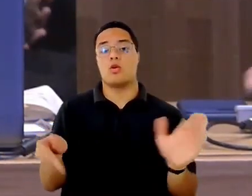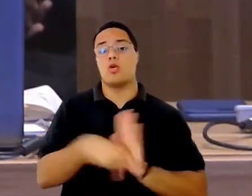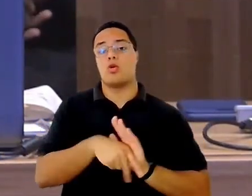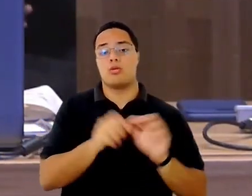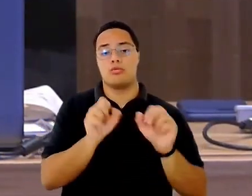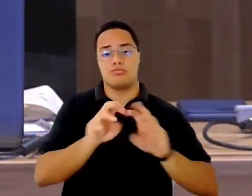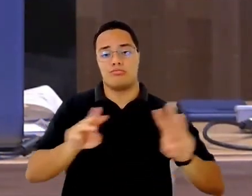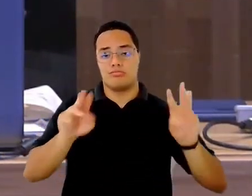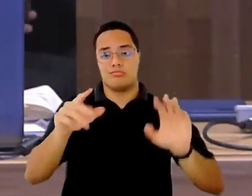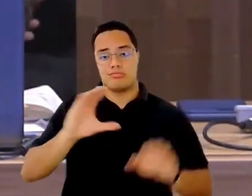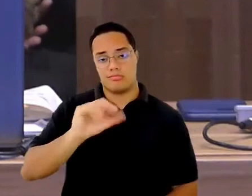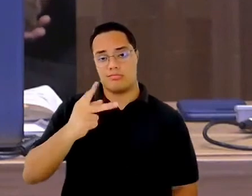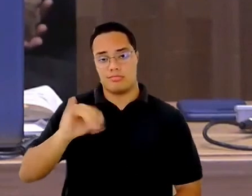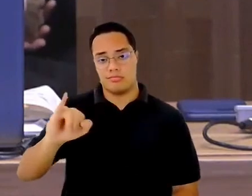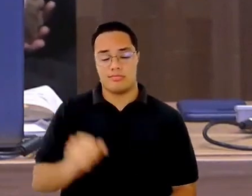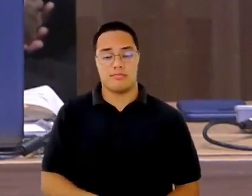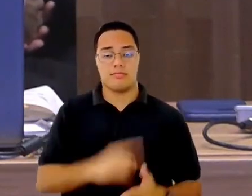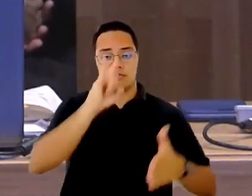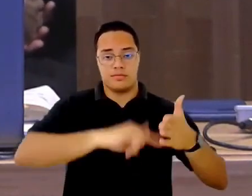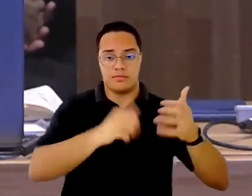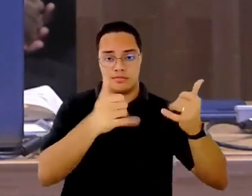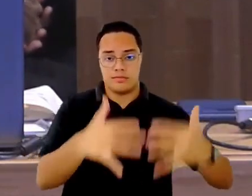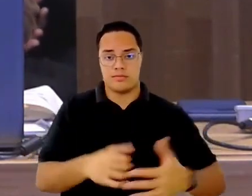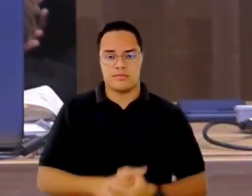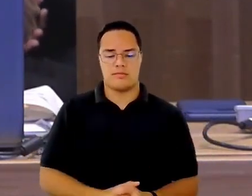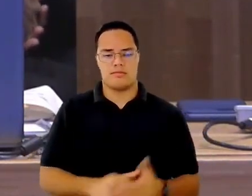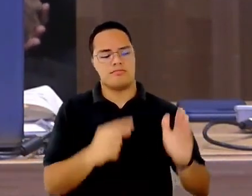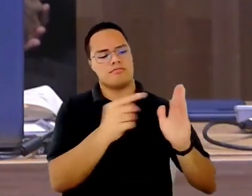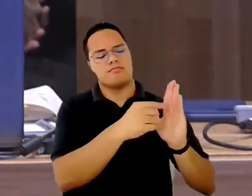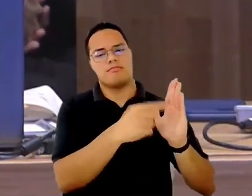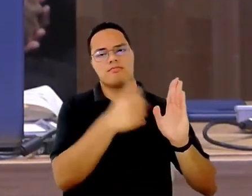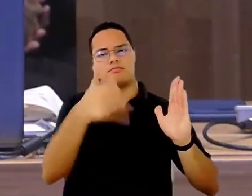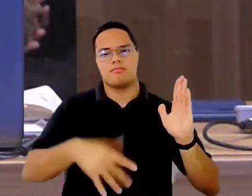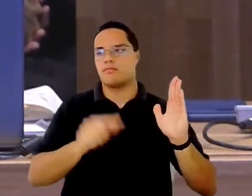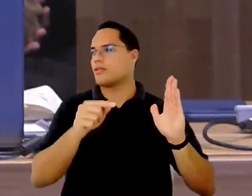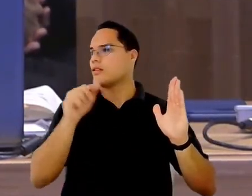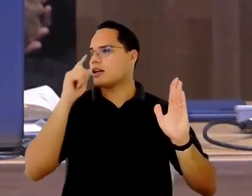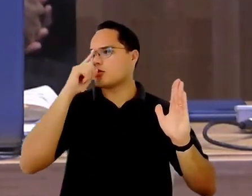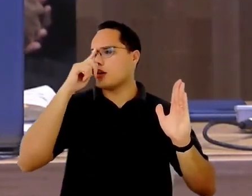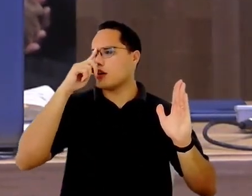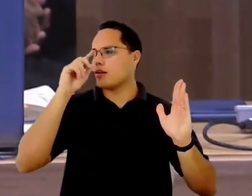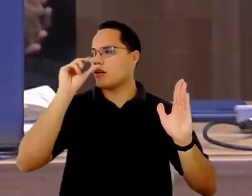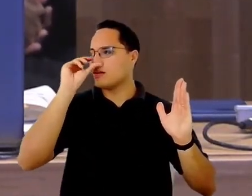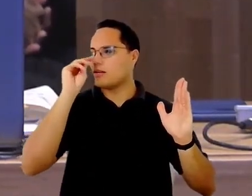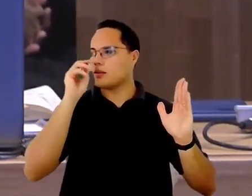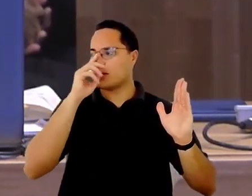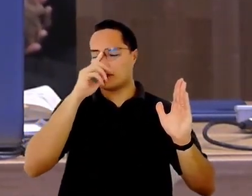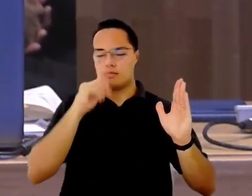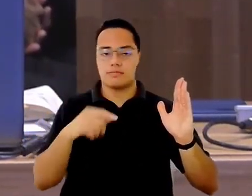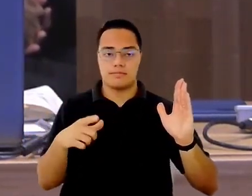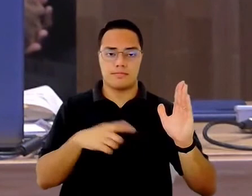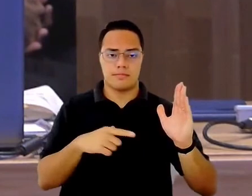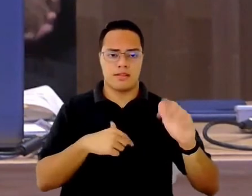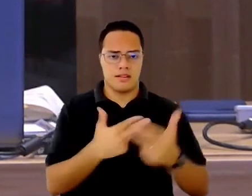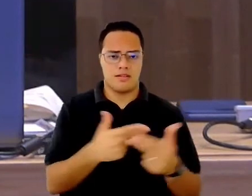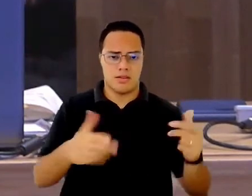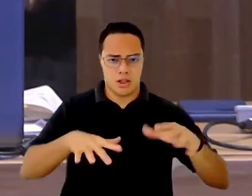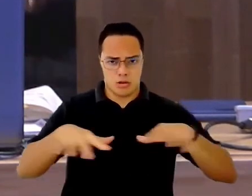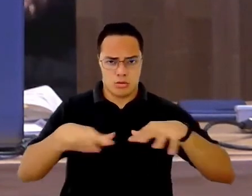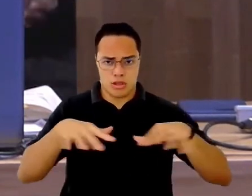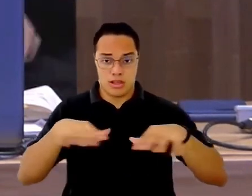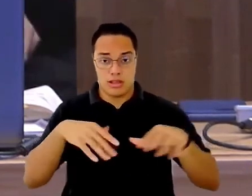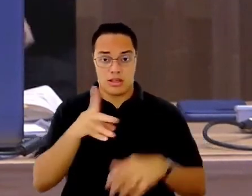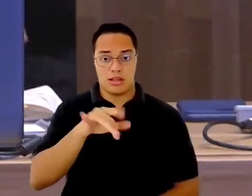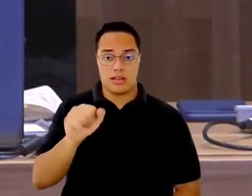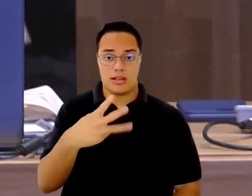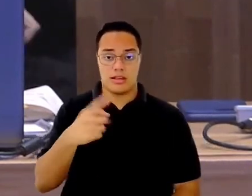O documento diz o seguinte, um trecho do documento. Desde o início das manifestações em 31 de outubro